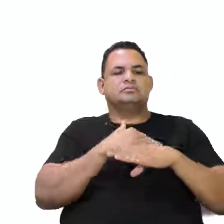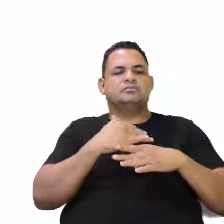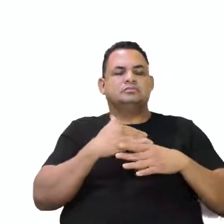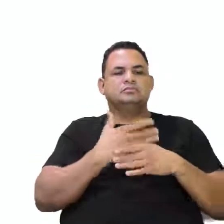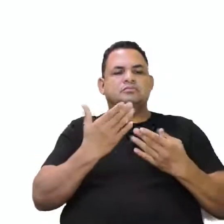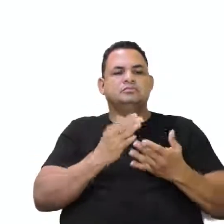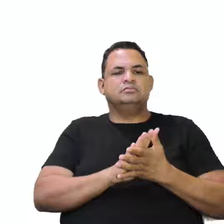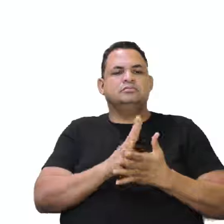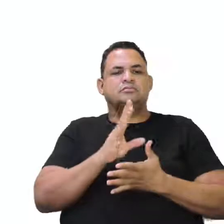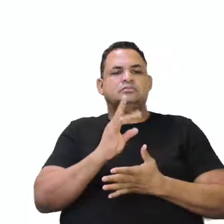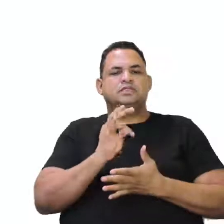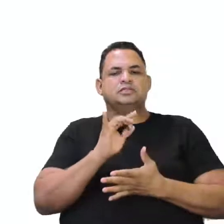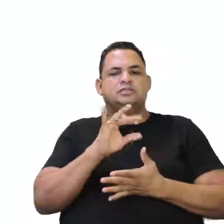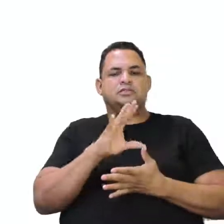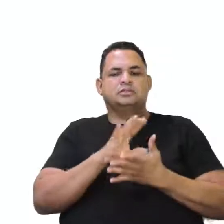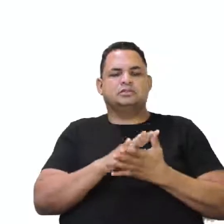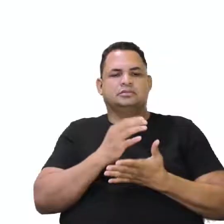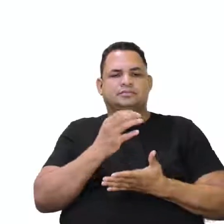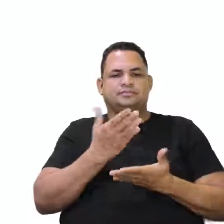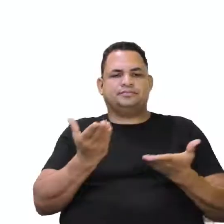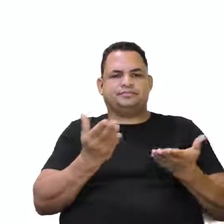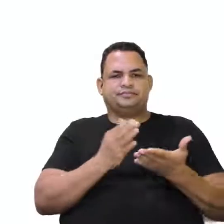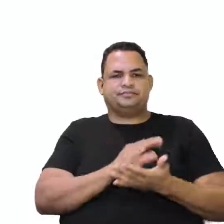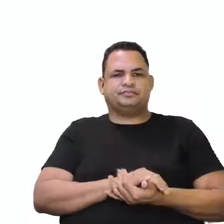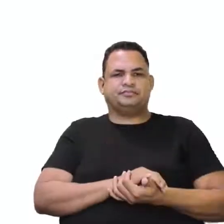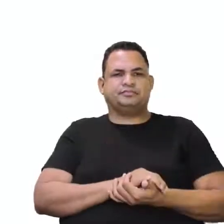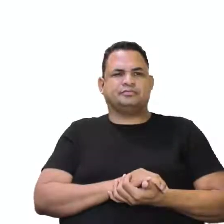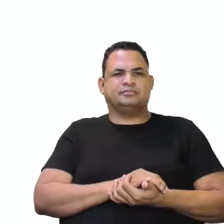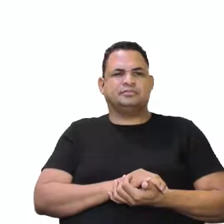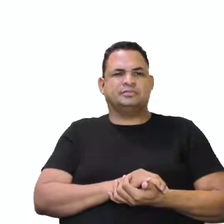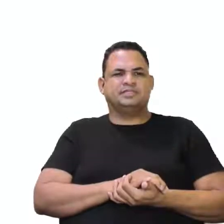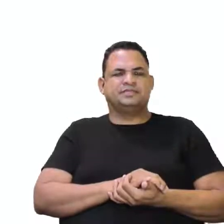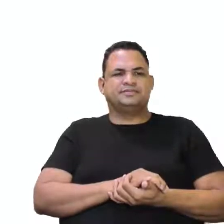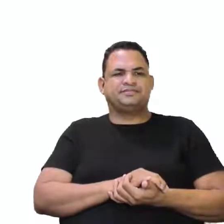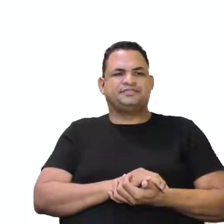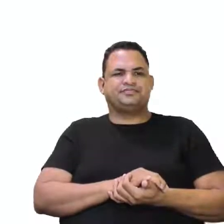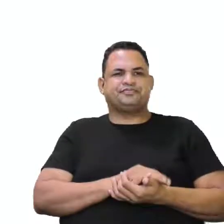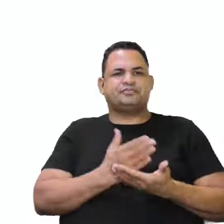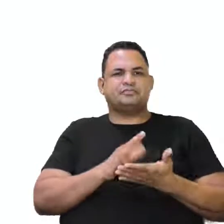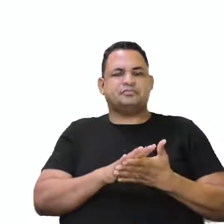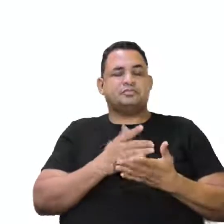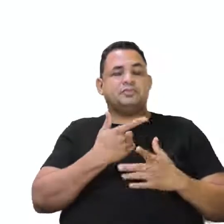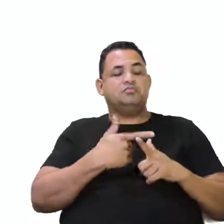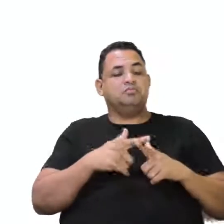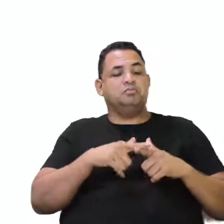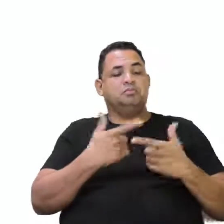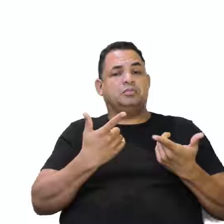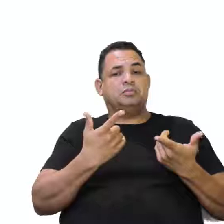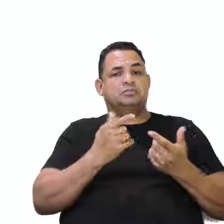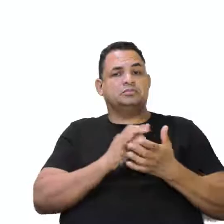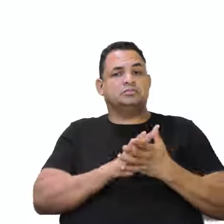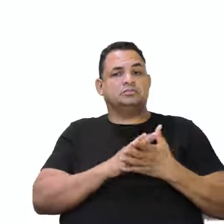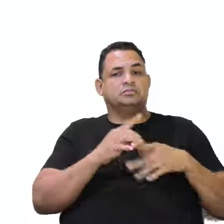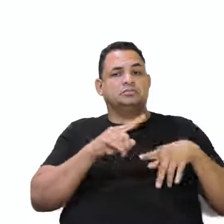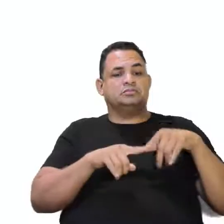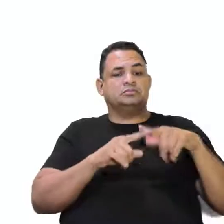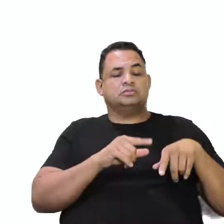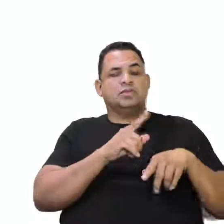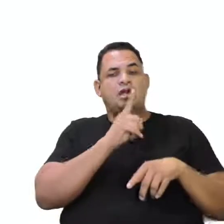tem aí o rio Tietê para não deixar a gente mentir, né? O mais grave disso é que esses recursos